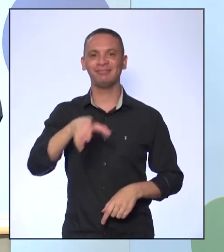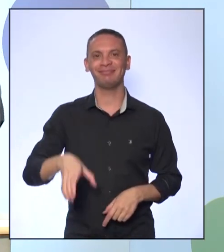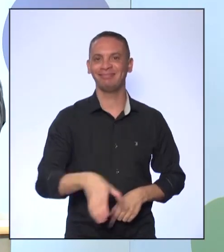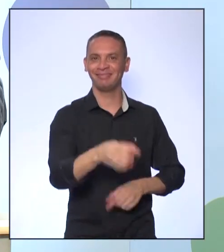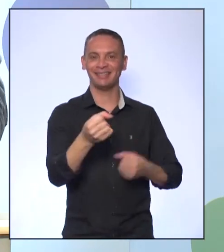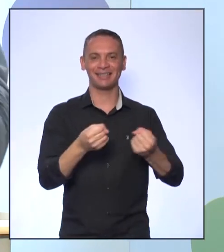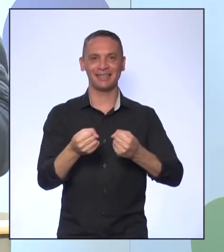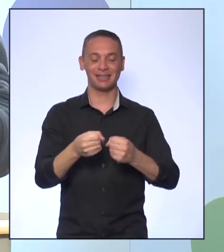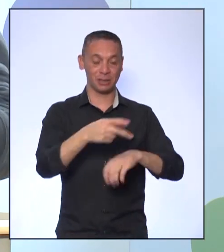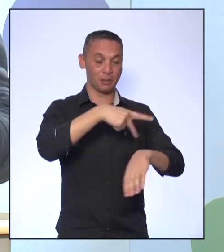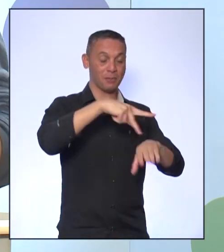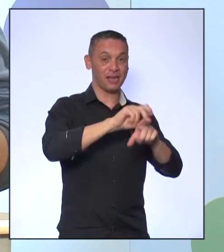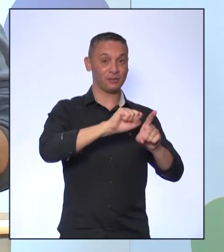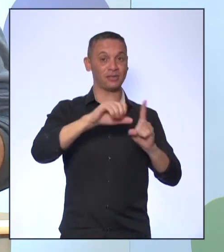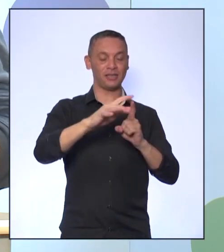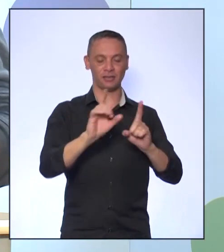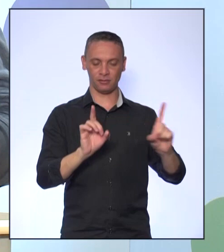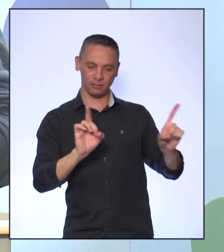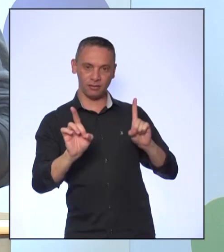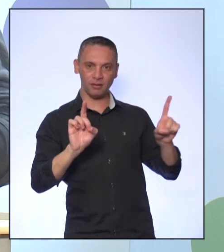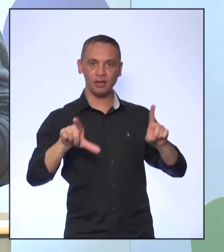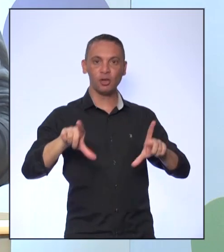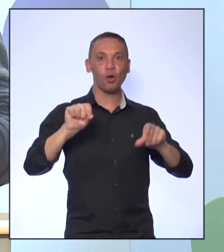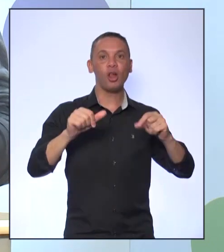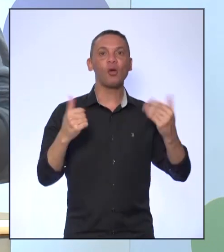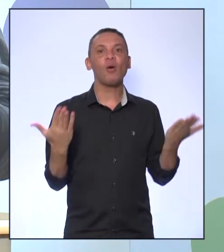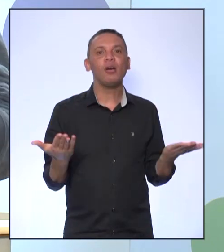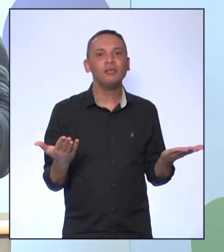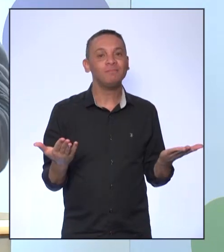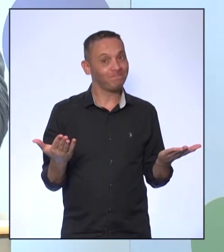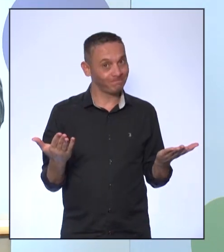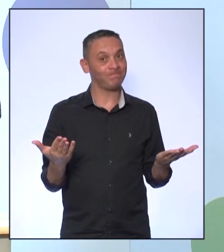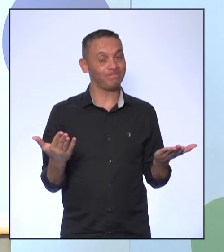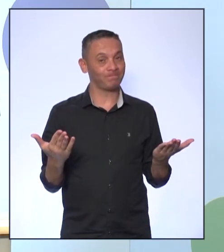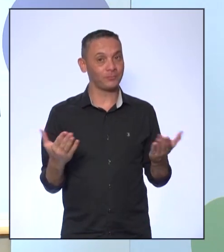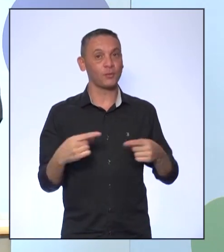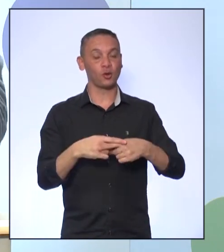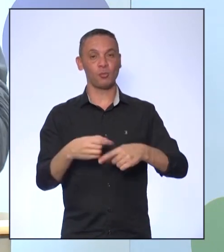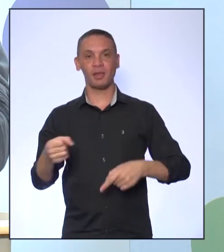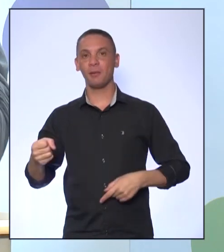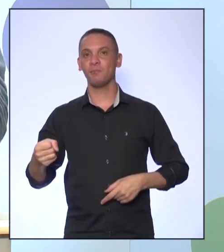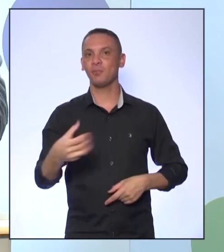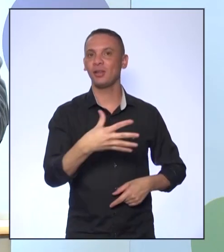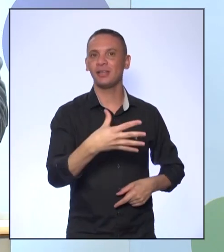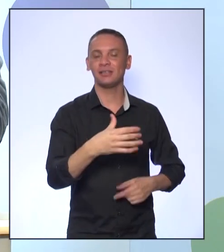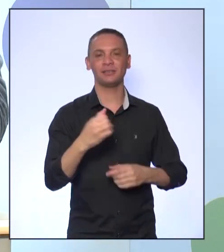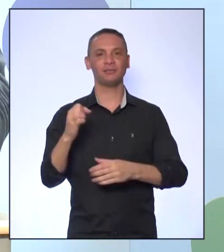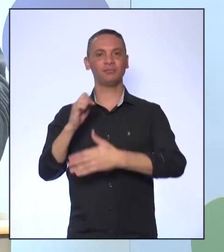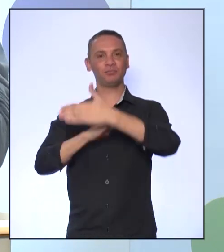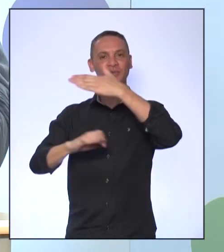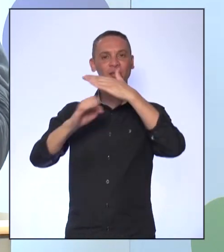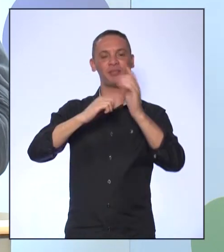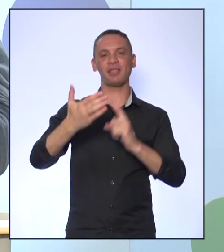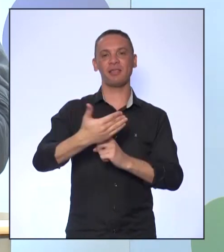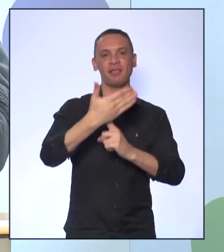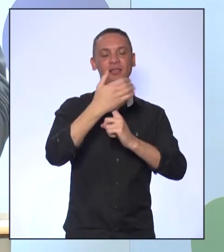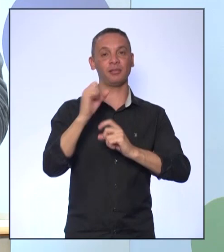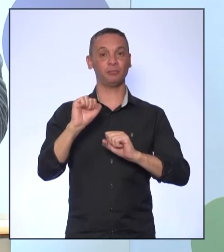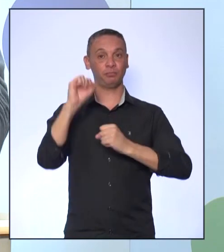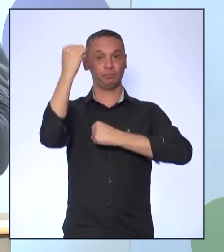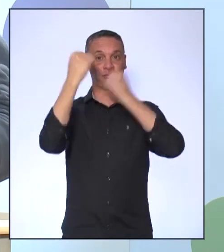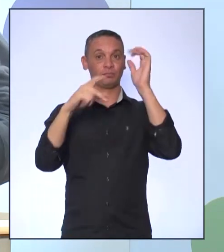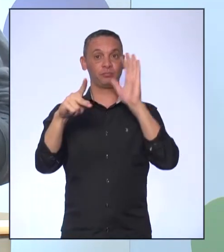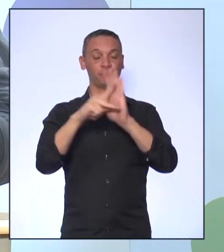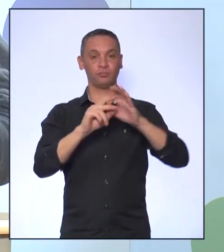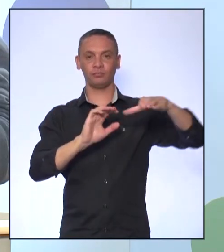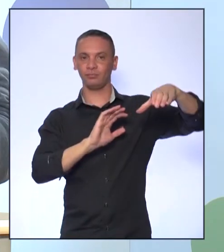países socialistas. Qual você escolheria? Entendeu? Então, a modernização das empresas, principalmente do